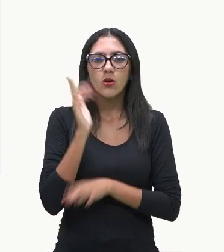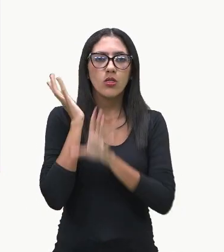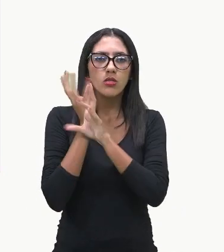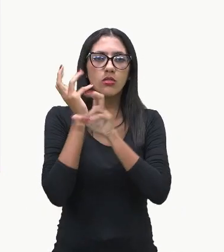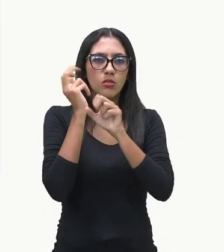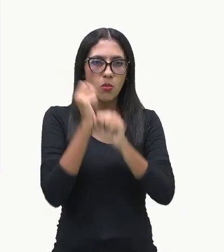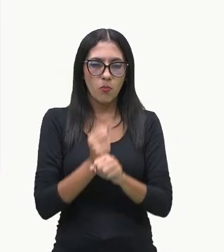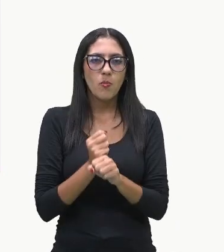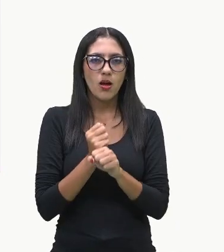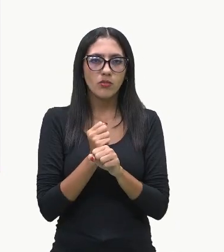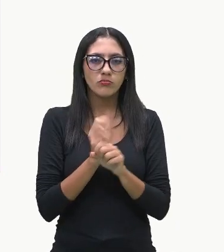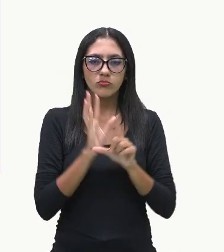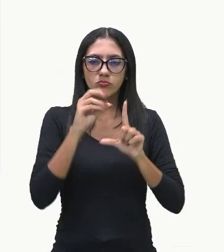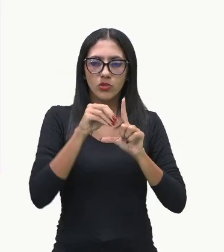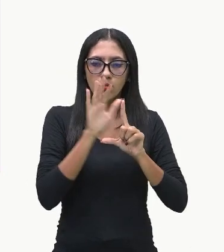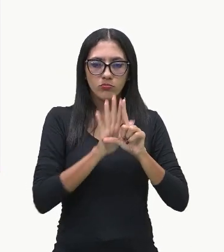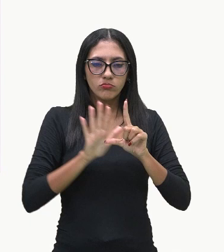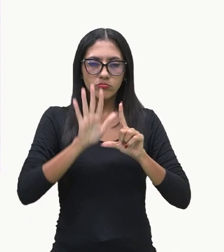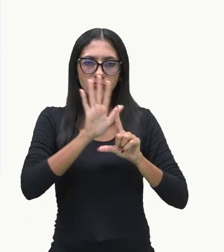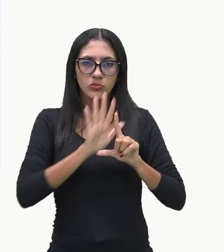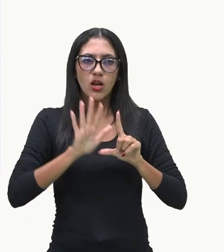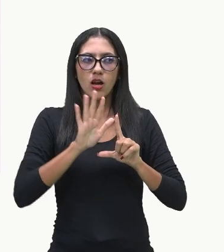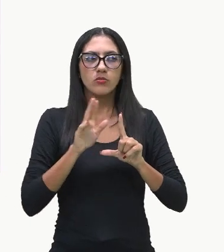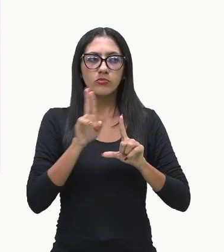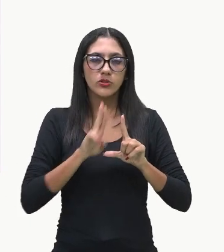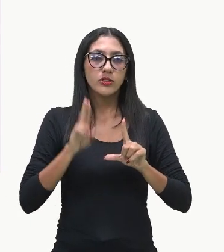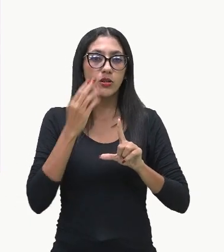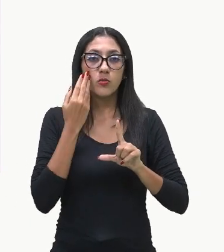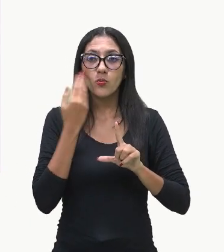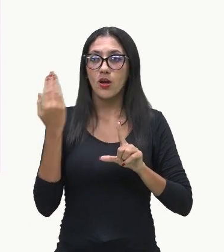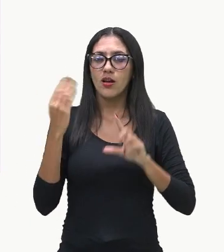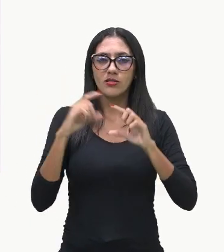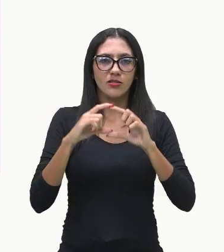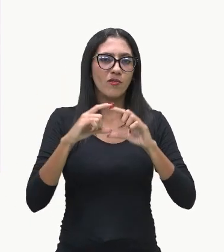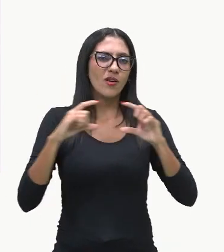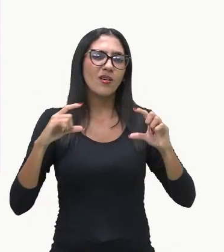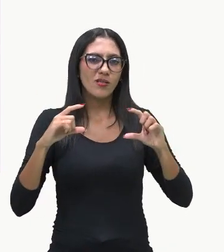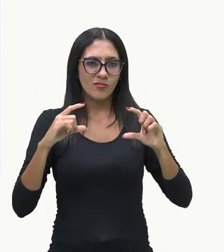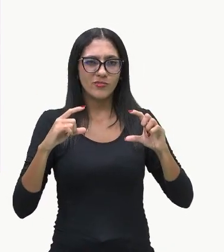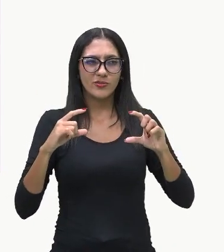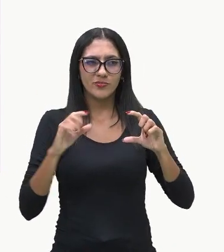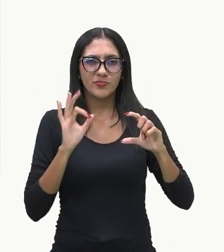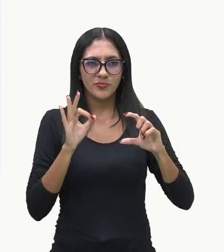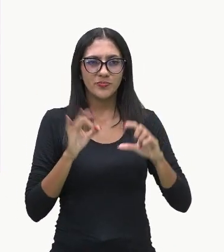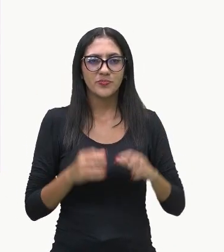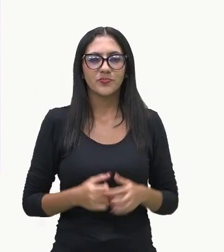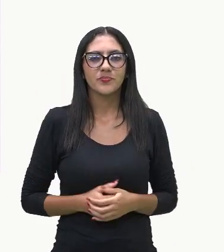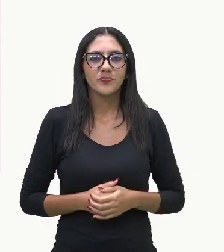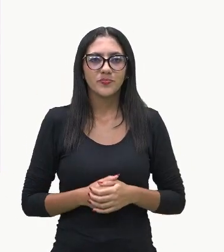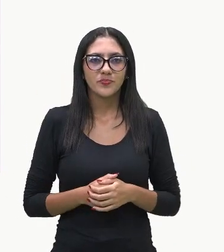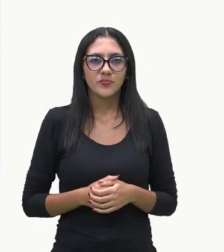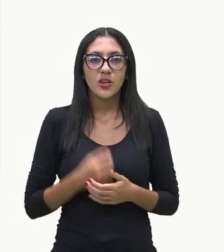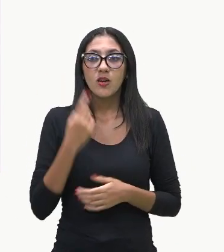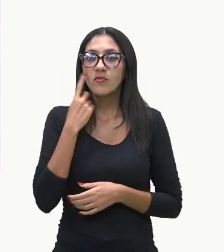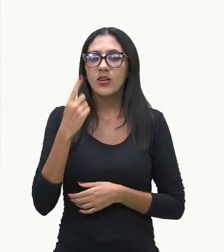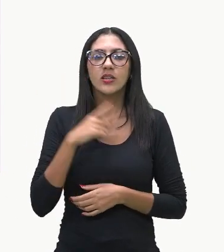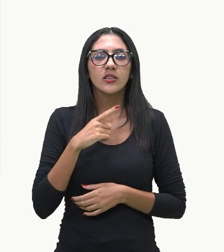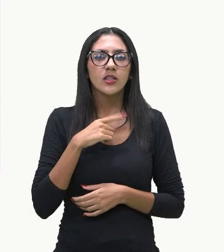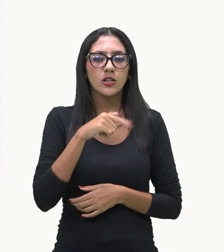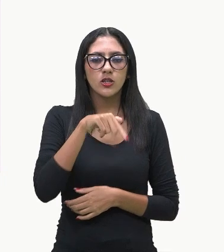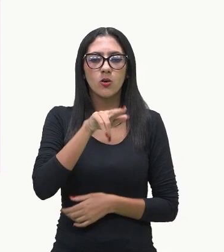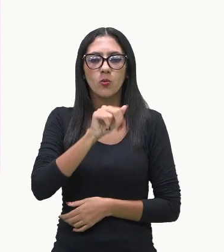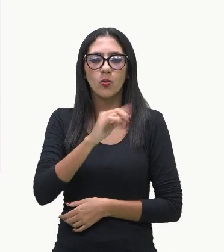ângulos internos de um polígono usando esta fórmula, certo? E aqui, ó, tem a aplicação do